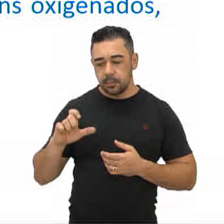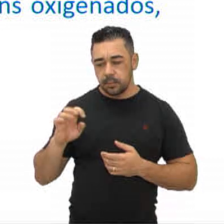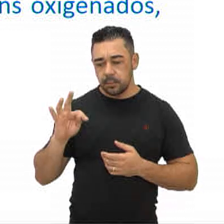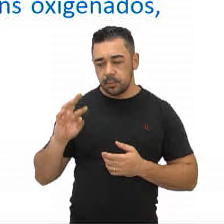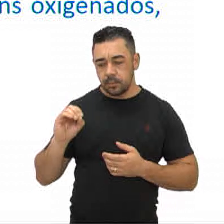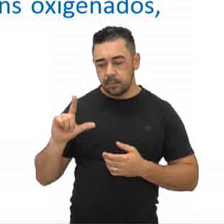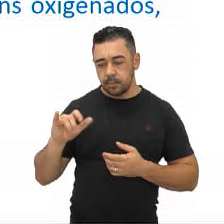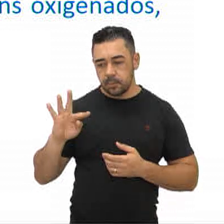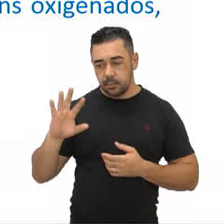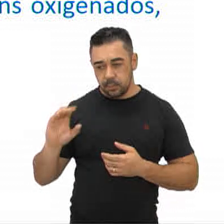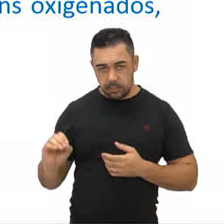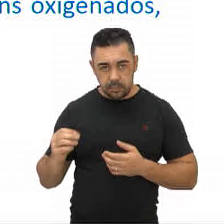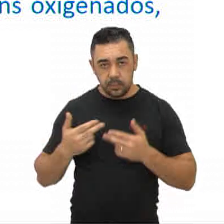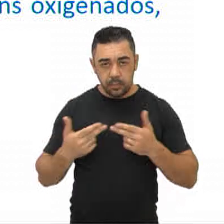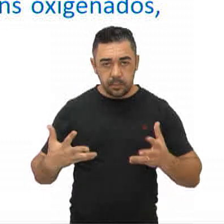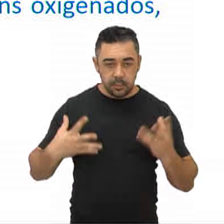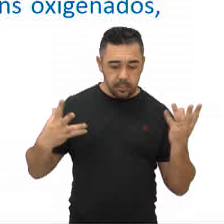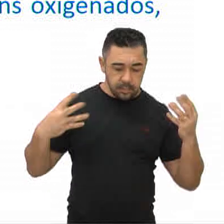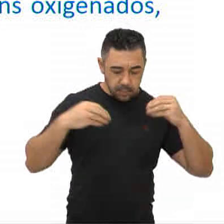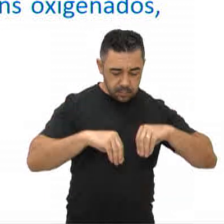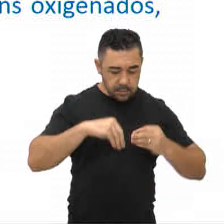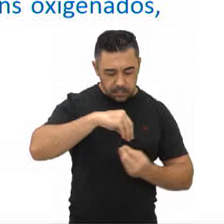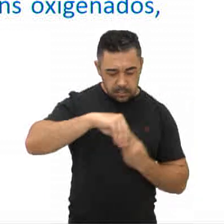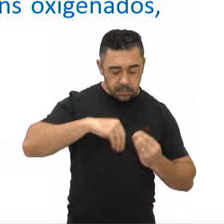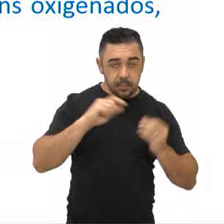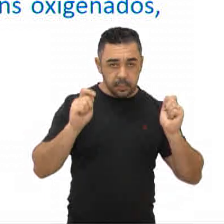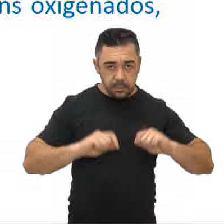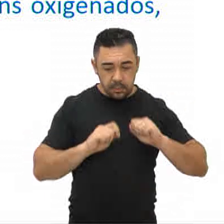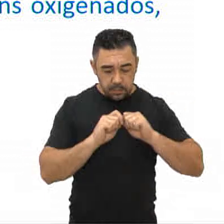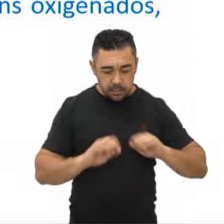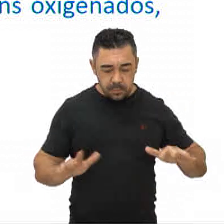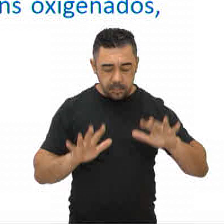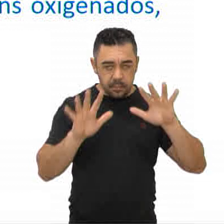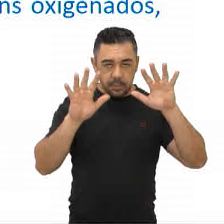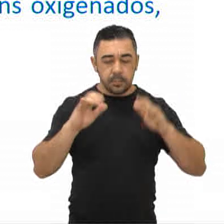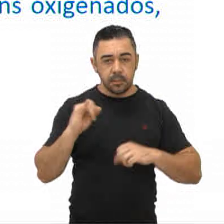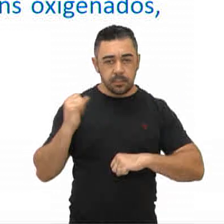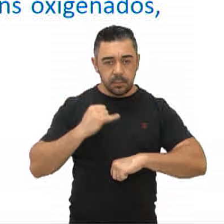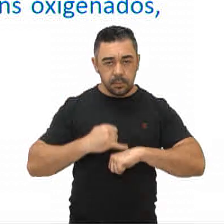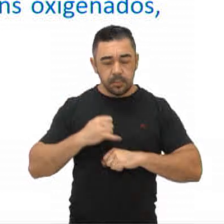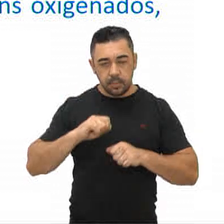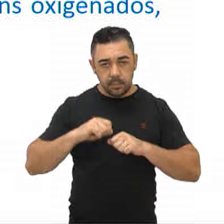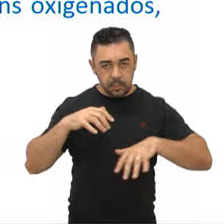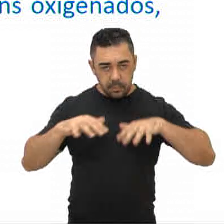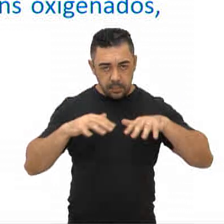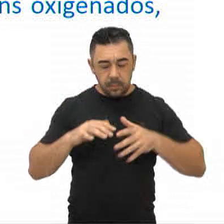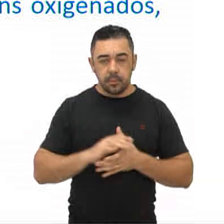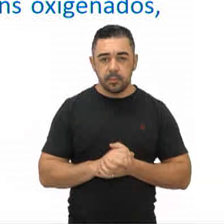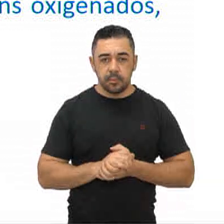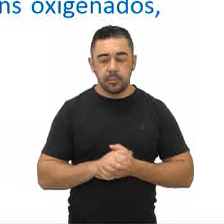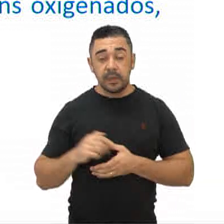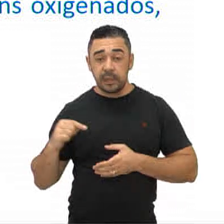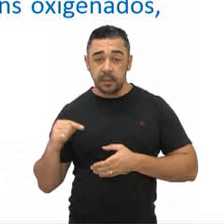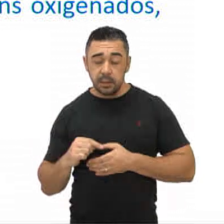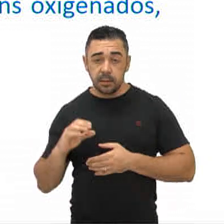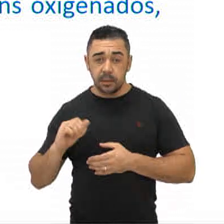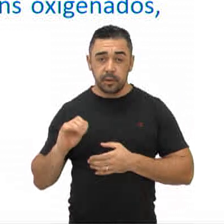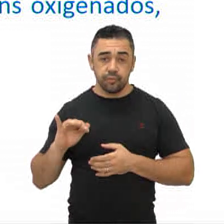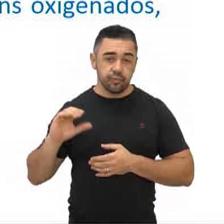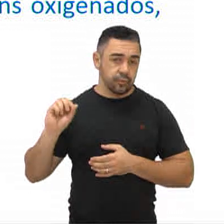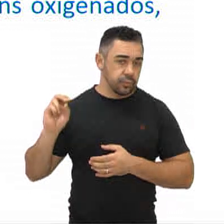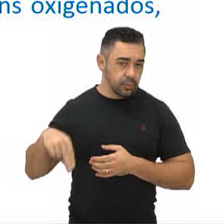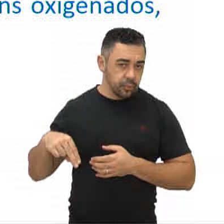ou seja, uma substância que tem capacidade de liberar esses íons para se movimentarem. O cátion desse eletrólito